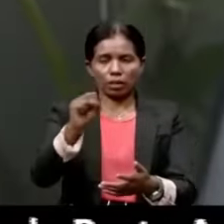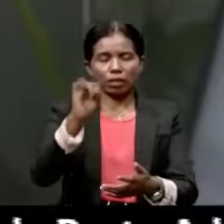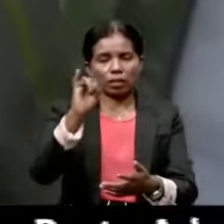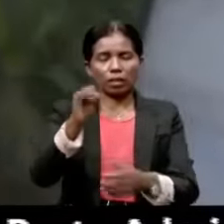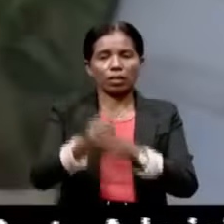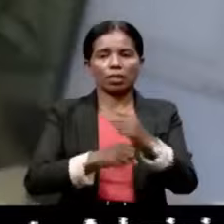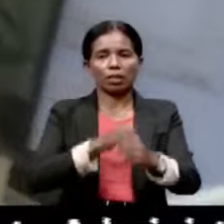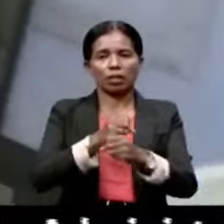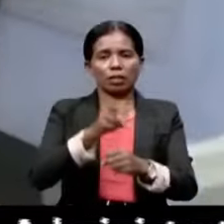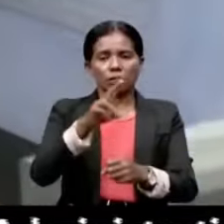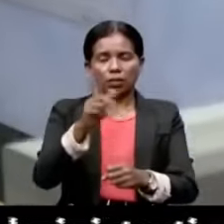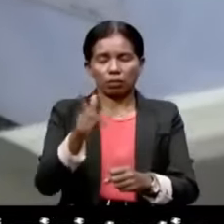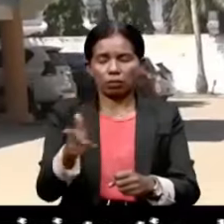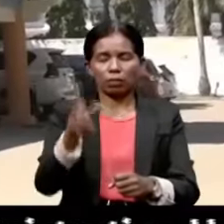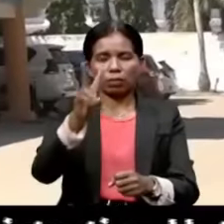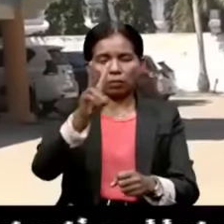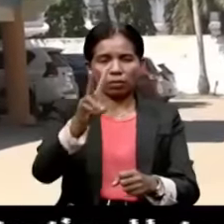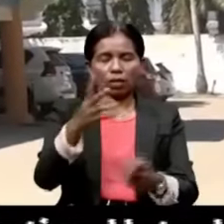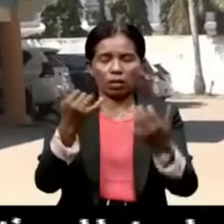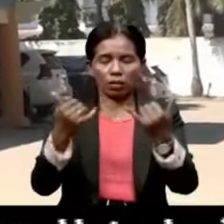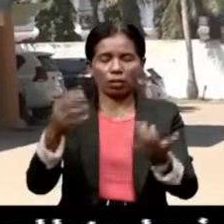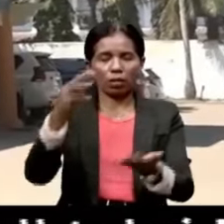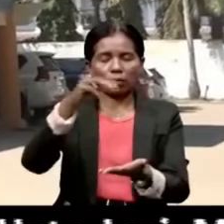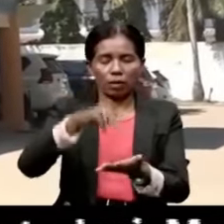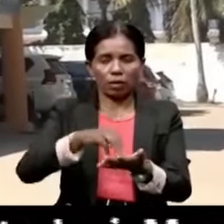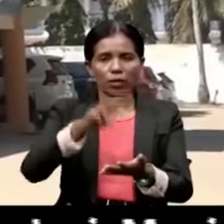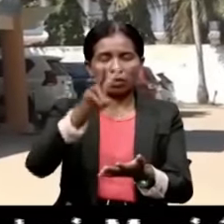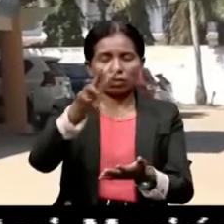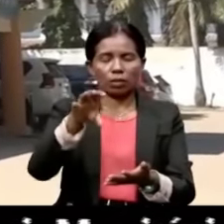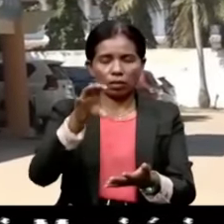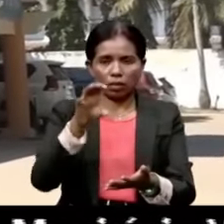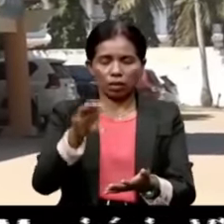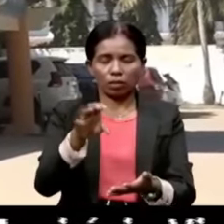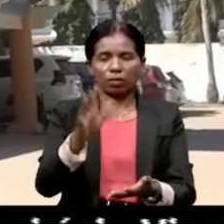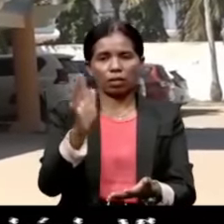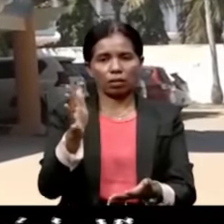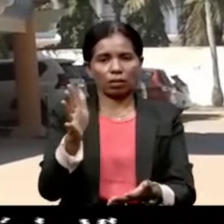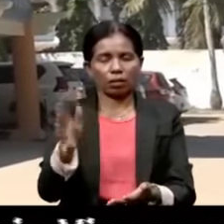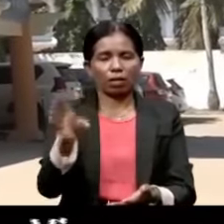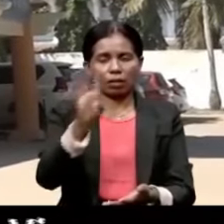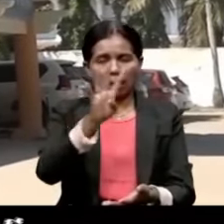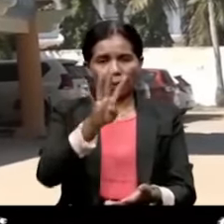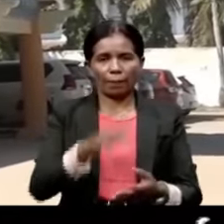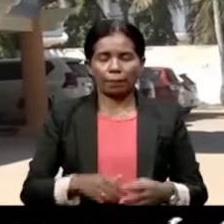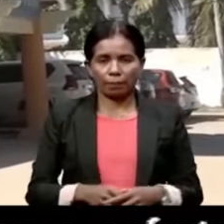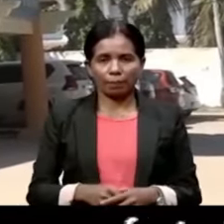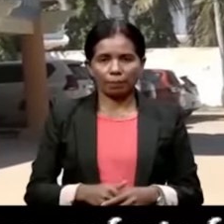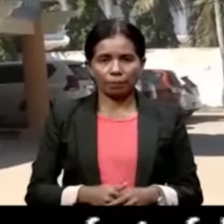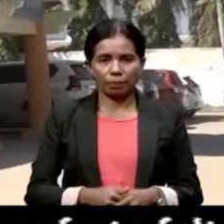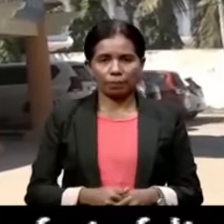Rua Toagora, a moto quase 1 milhão atos rua, Limanul Resin Hat. Agostinho da Costa, Romualdo Neves, GMN.